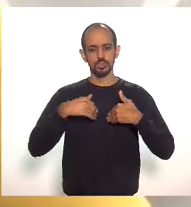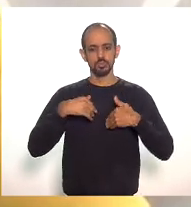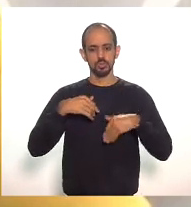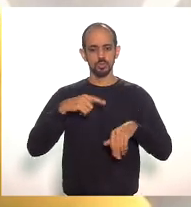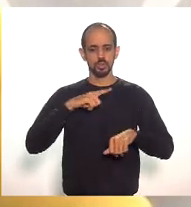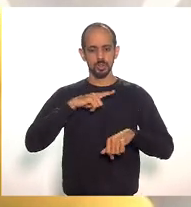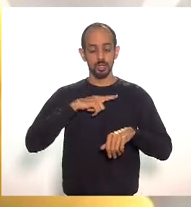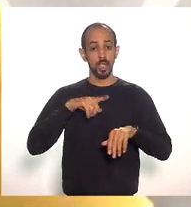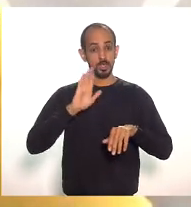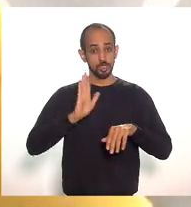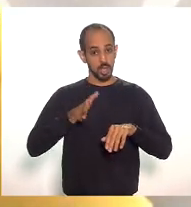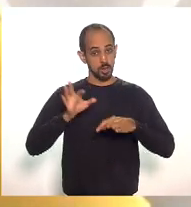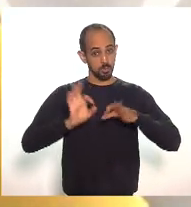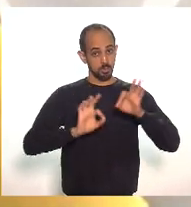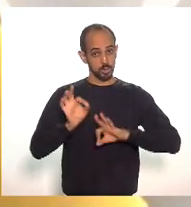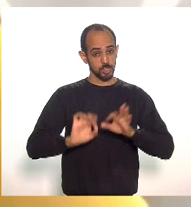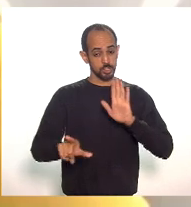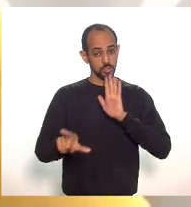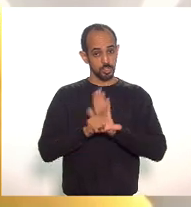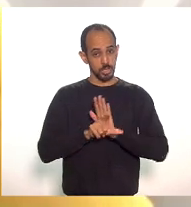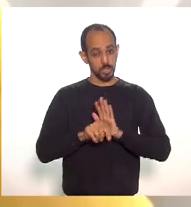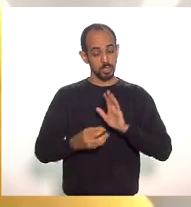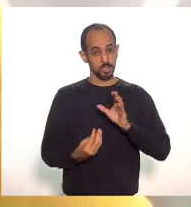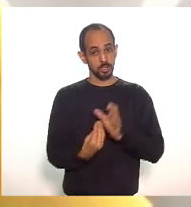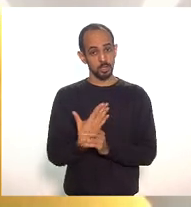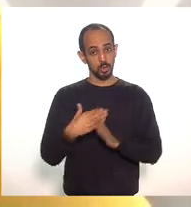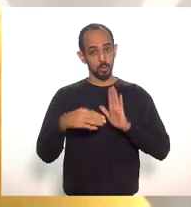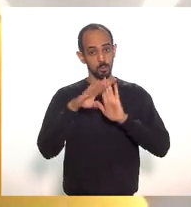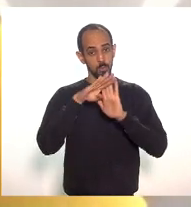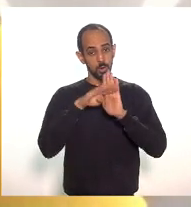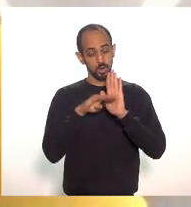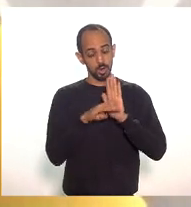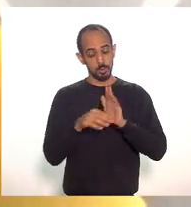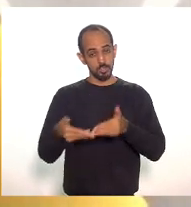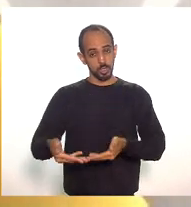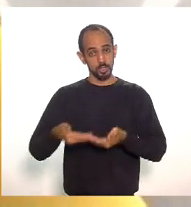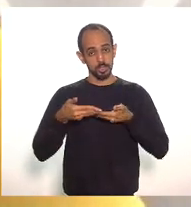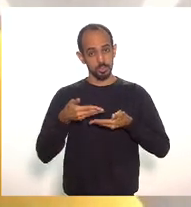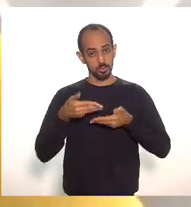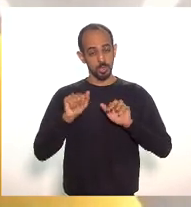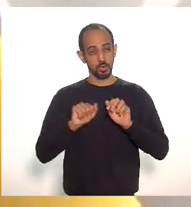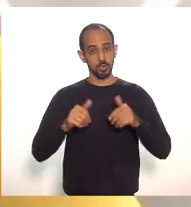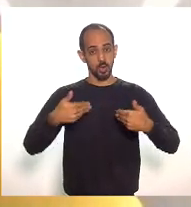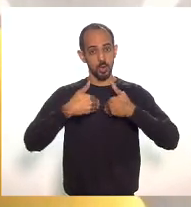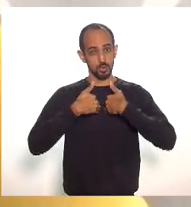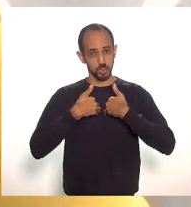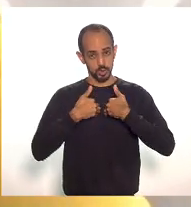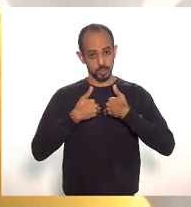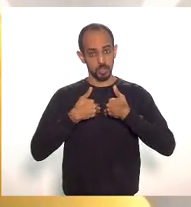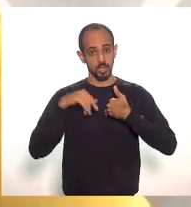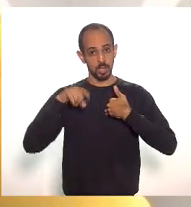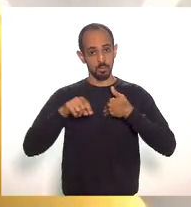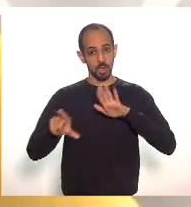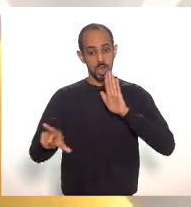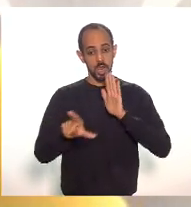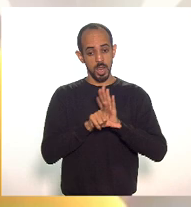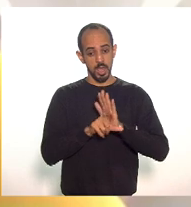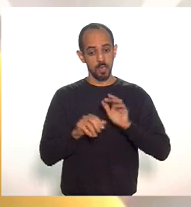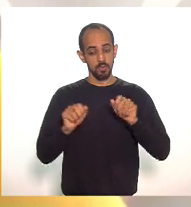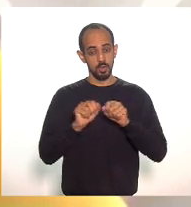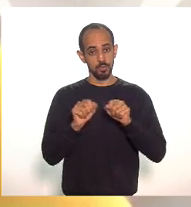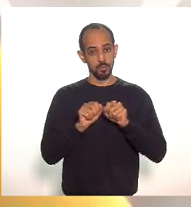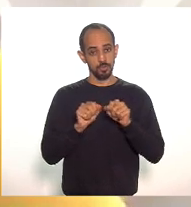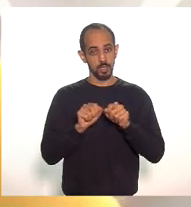lei de uma lei que criou o programa de atendimento ao autista essa lei foi feita em parceria com